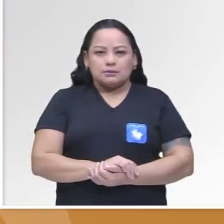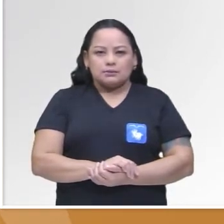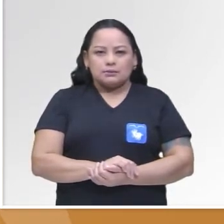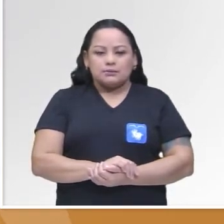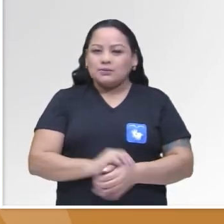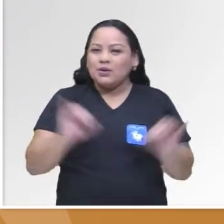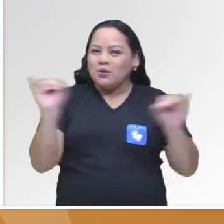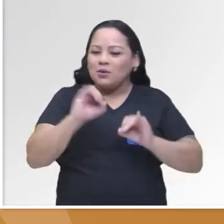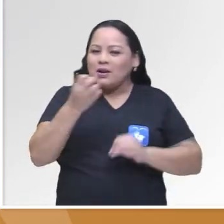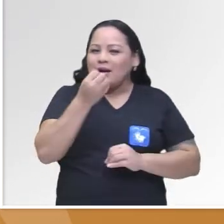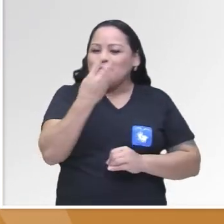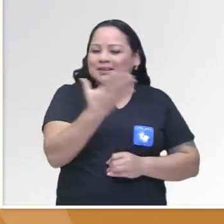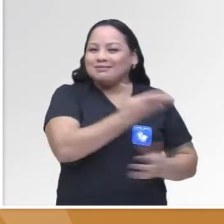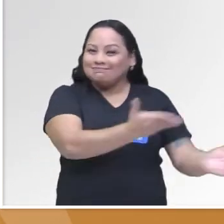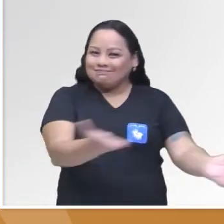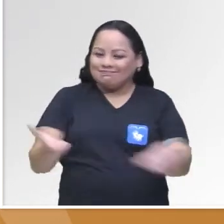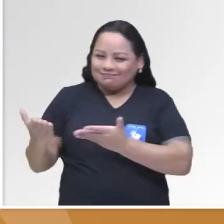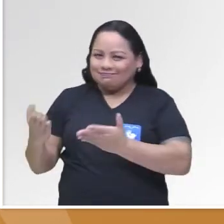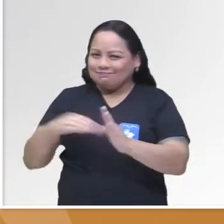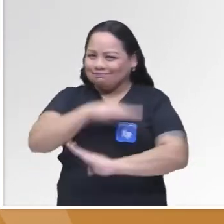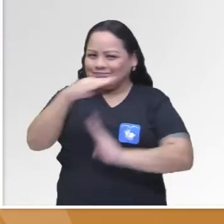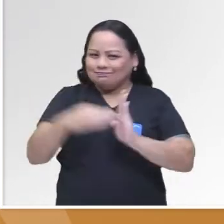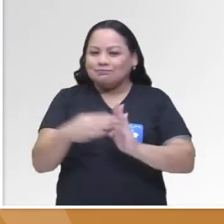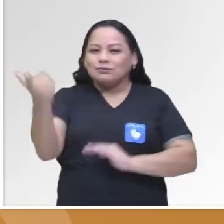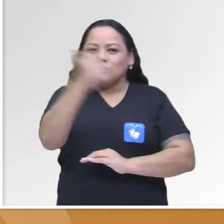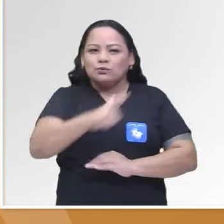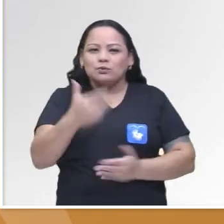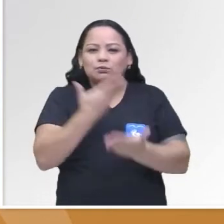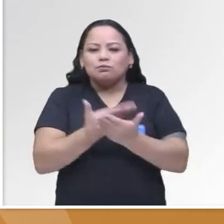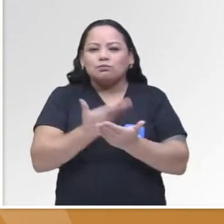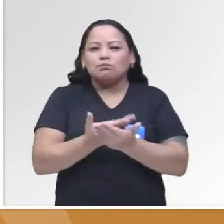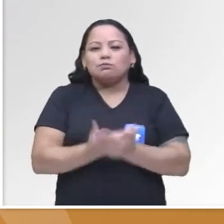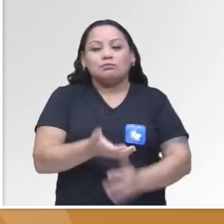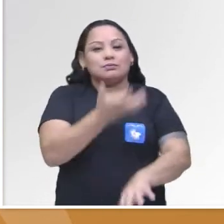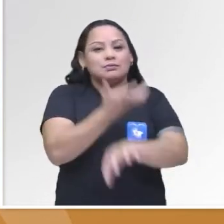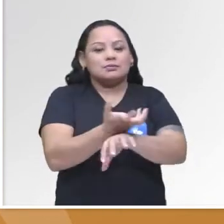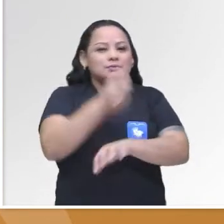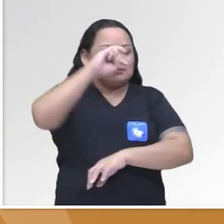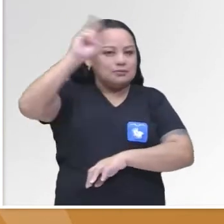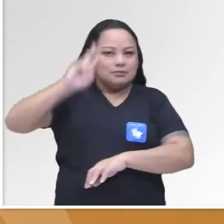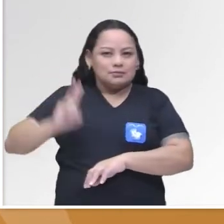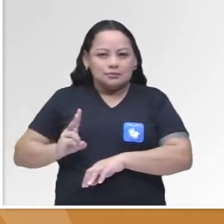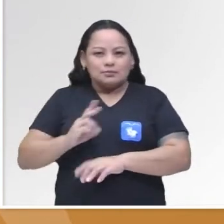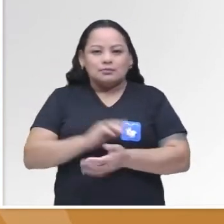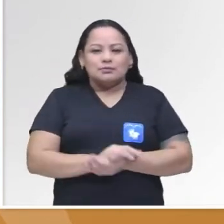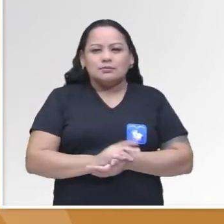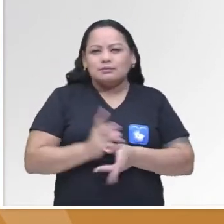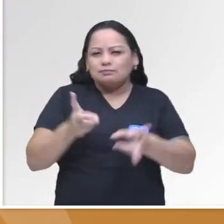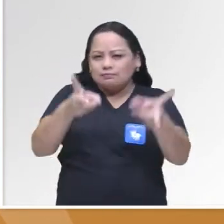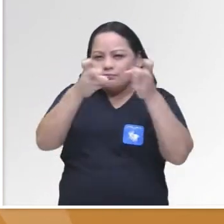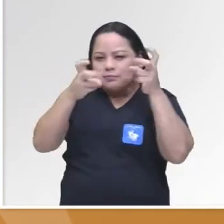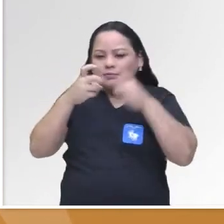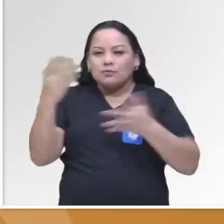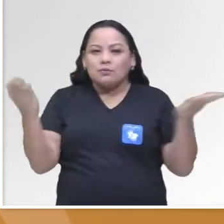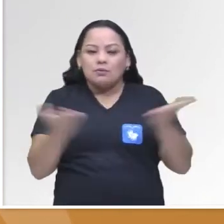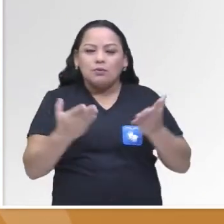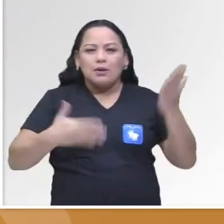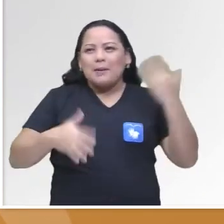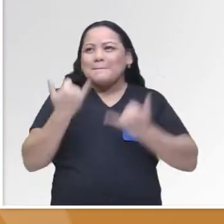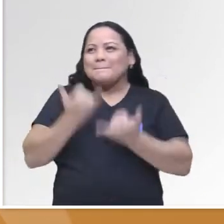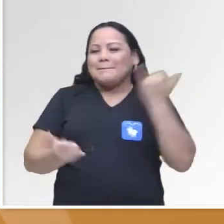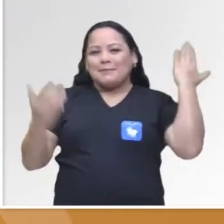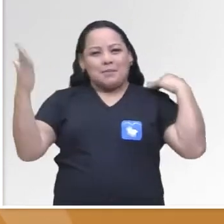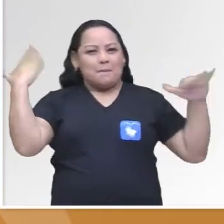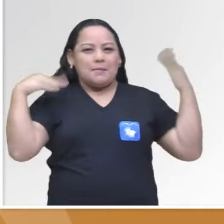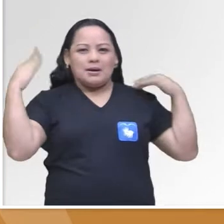Olá, sejam todos bem-vindos. Vamos dar continuidade então no nosso componente de história. Vocês observaram que a gente faz um passeio na história do